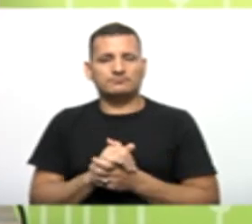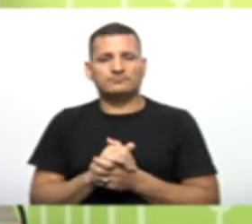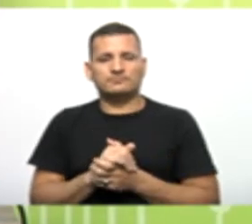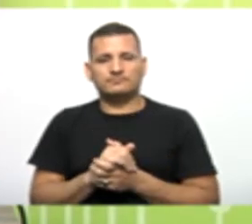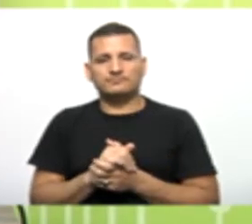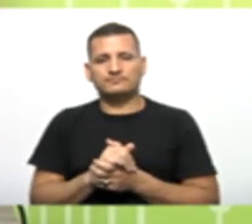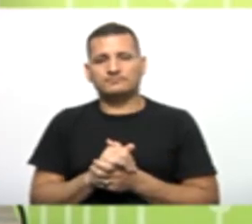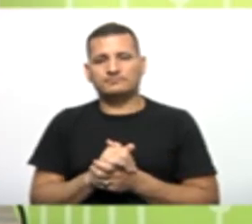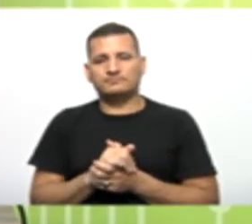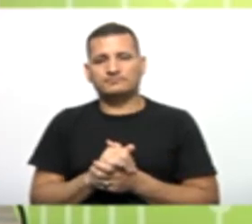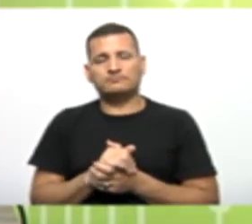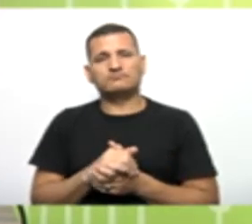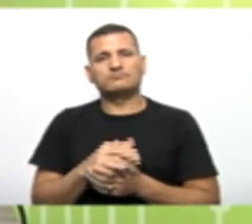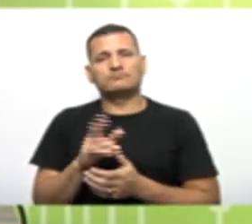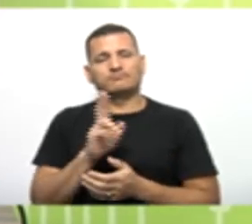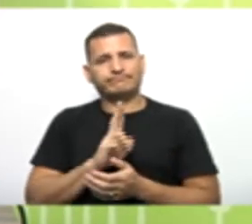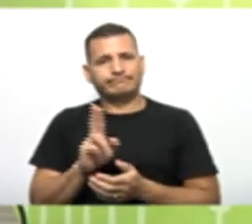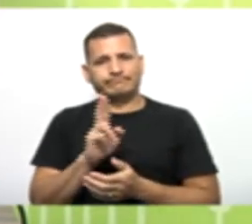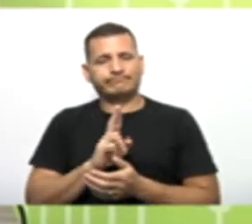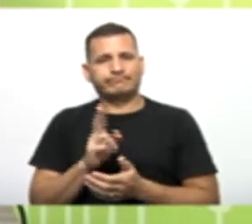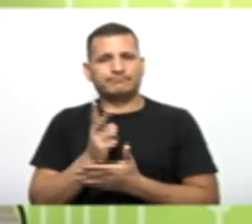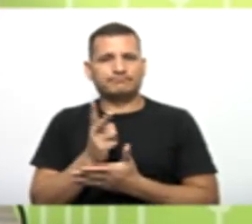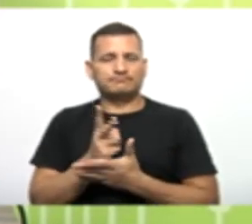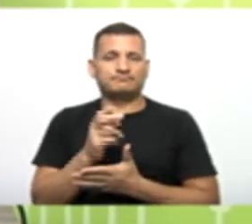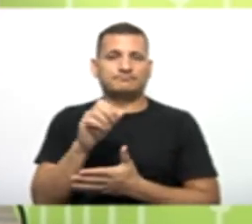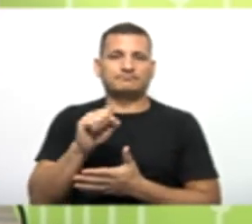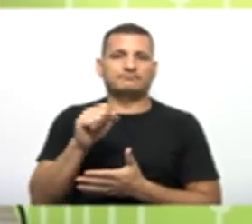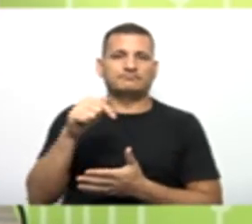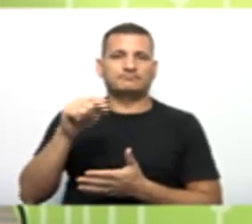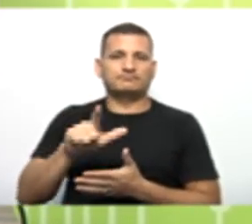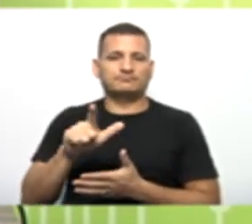vai utilizar muito a parte do SQL.